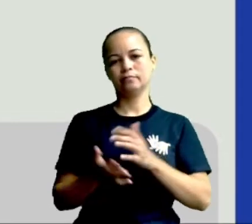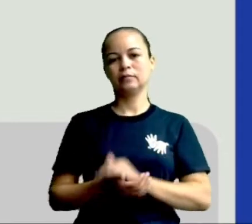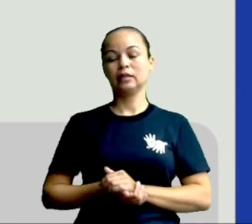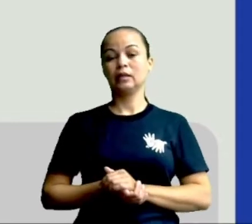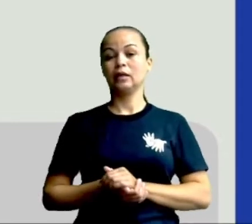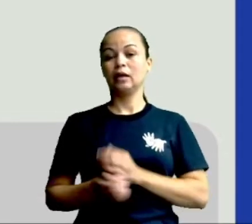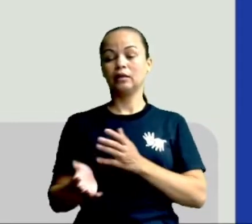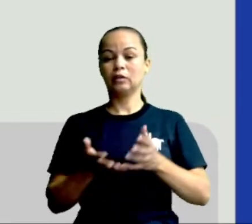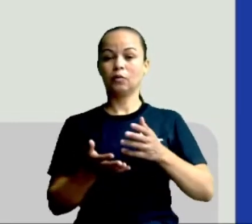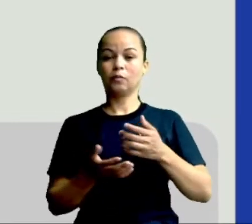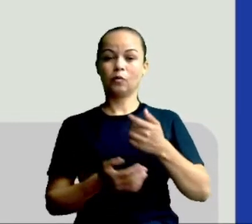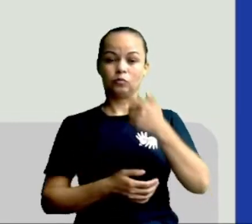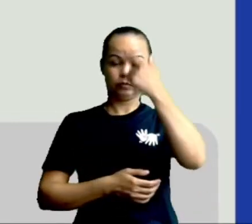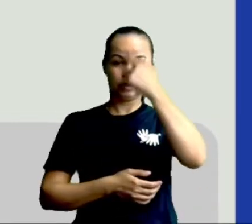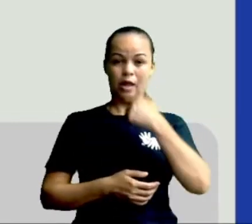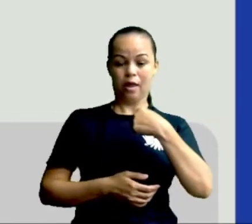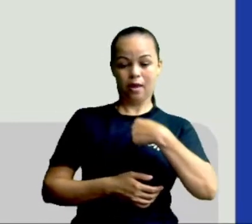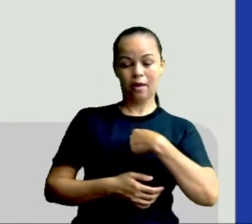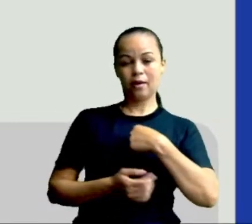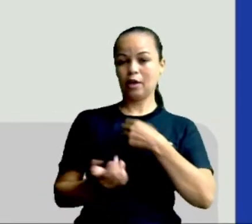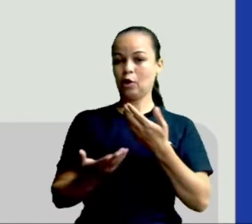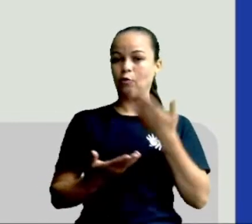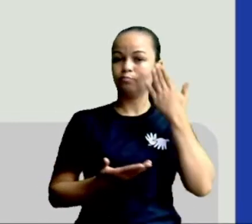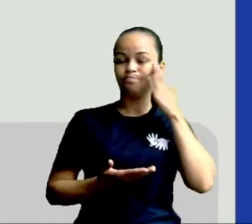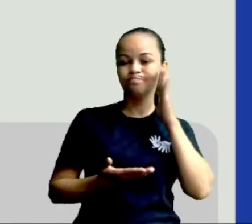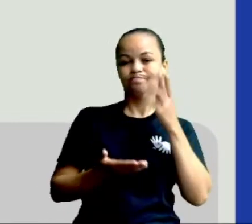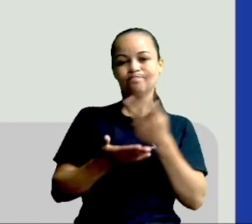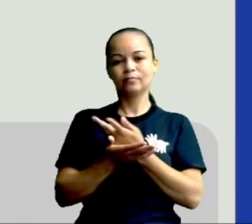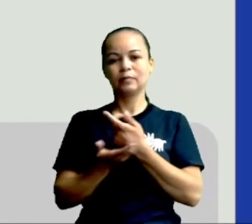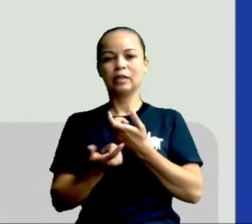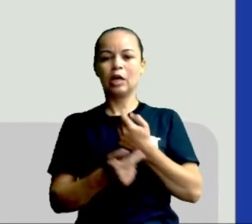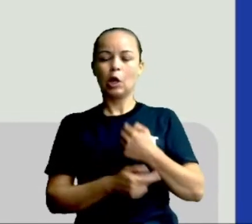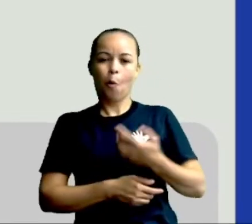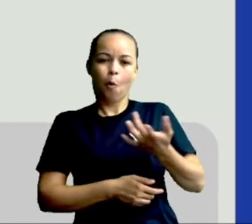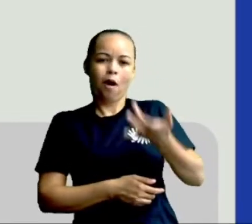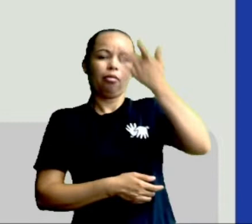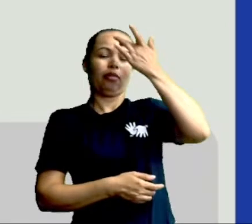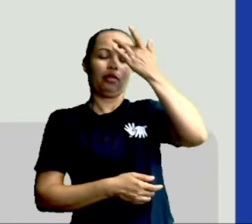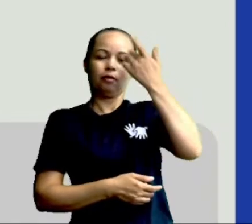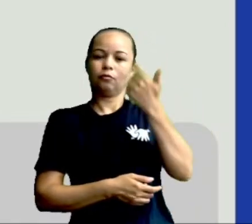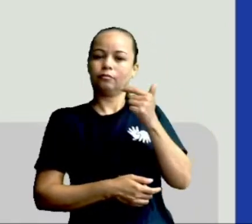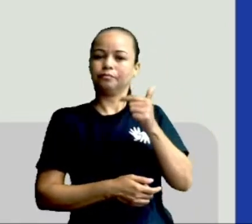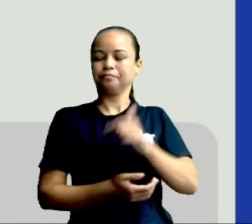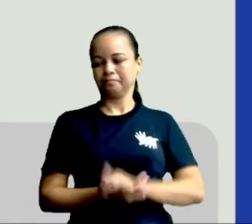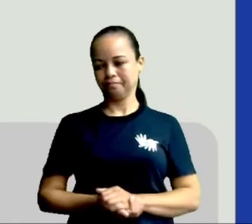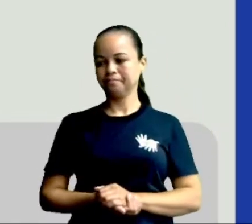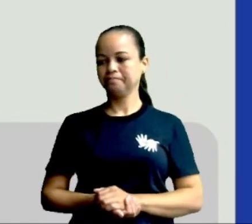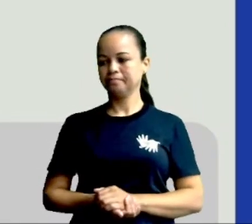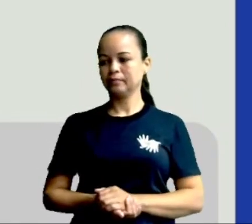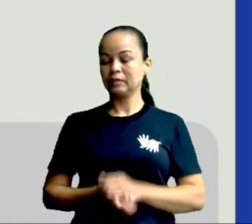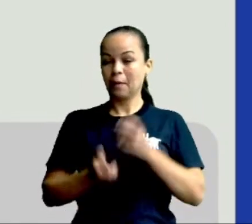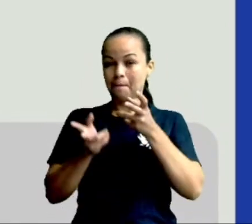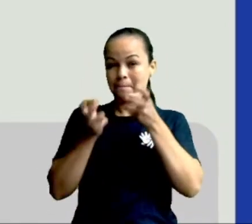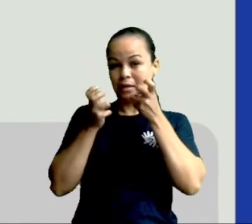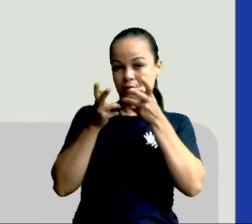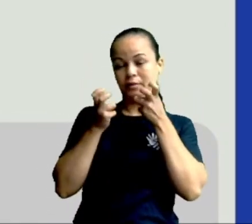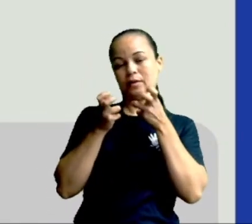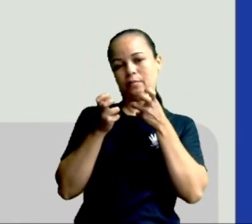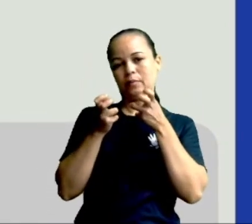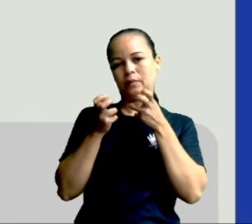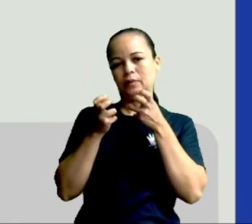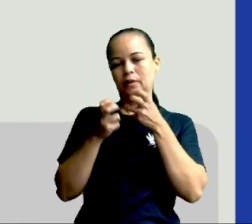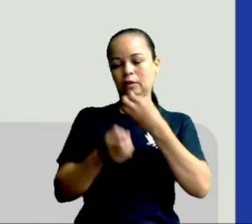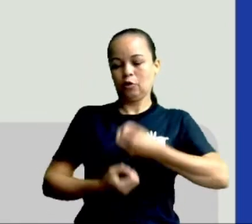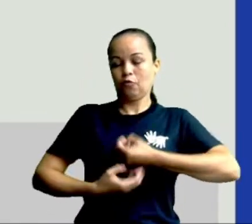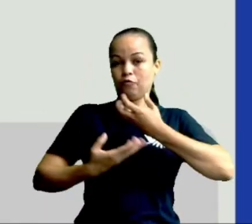possuo imperfeições, eu ainda não sei de cor, eu busco. Percebam que o